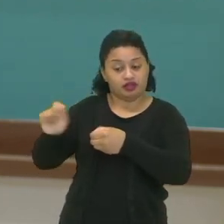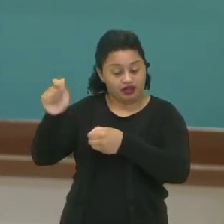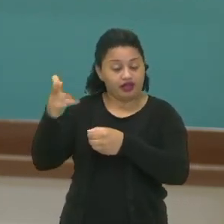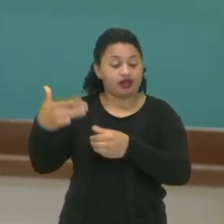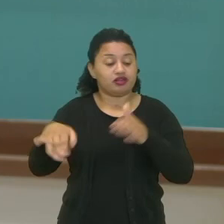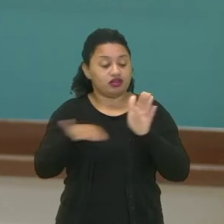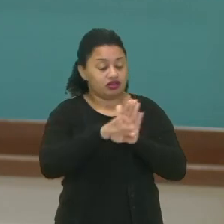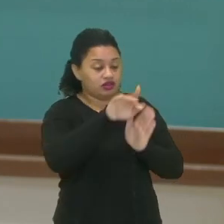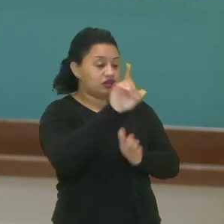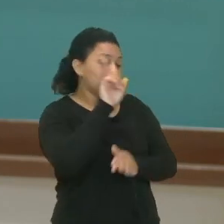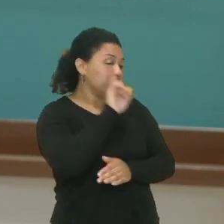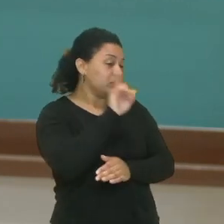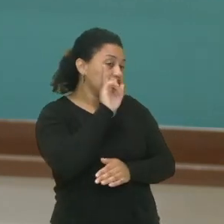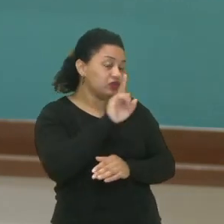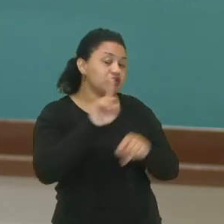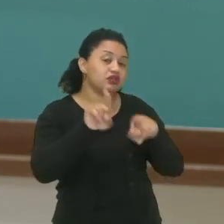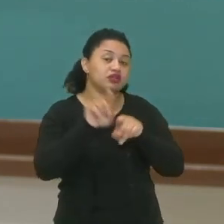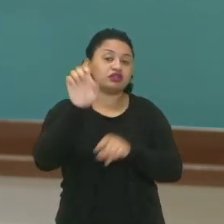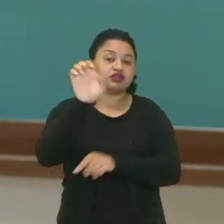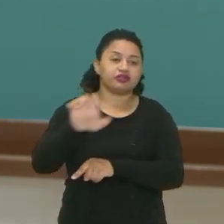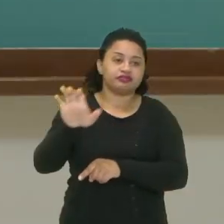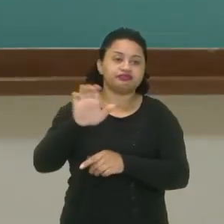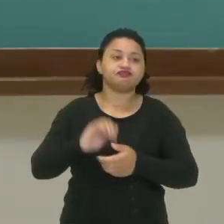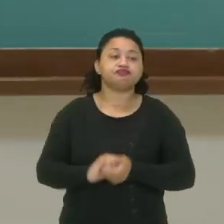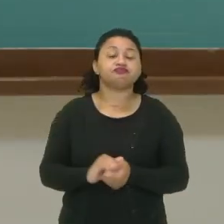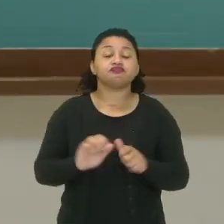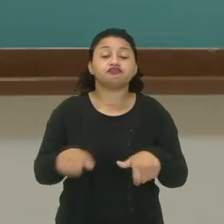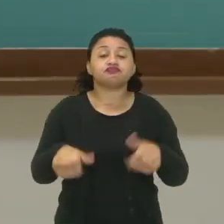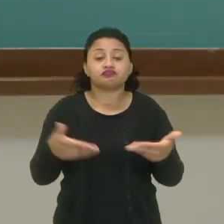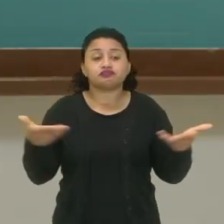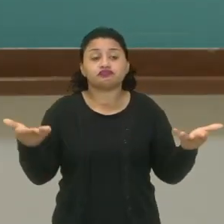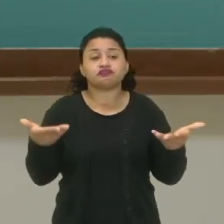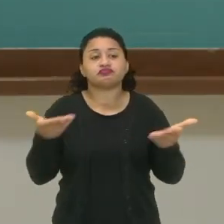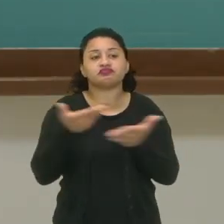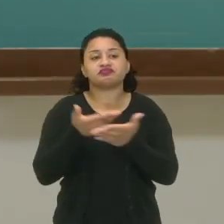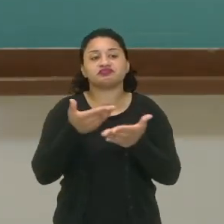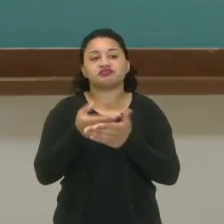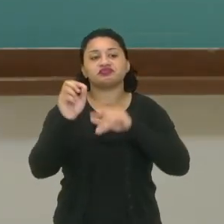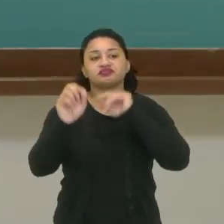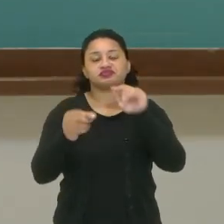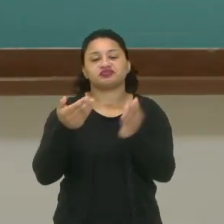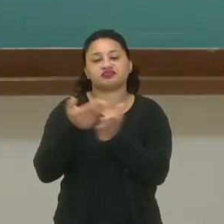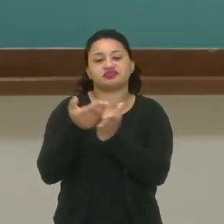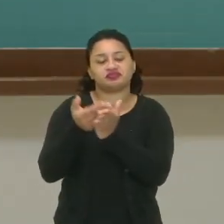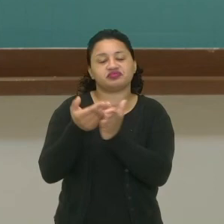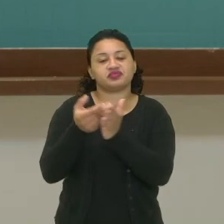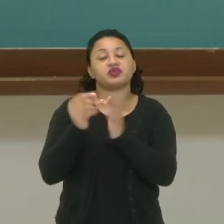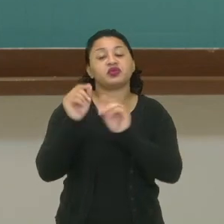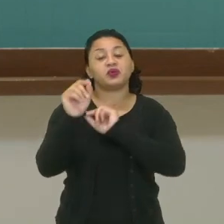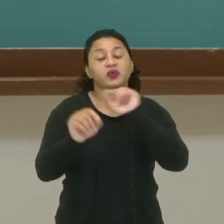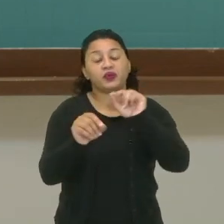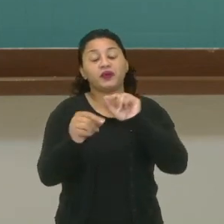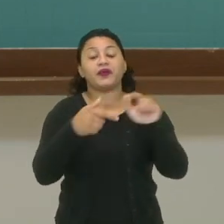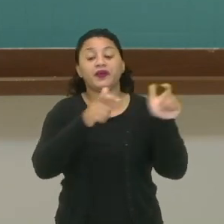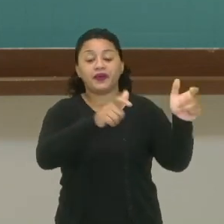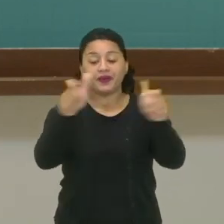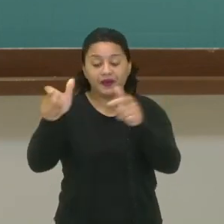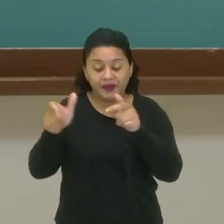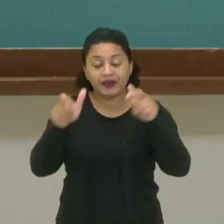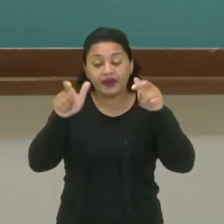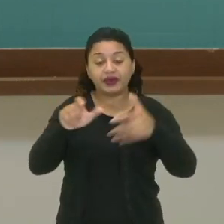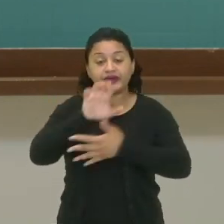e Estados Unidos da América, ok? Muito bem, então, nesta aula nós vimos aí então sobre a localização do